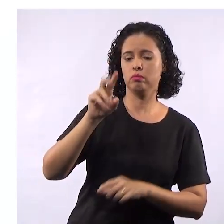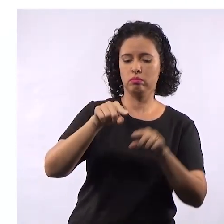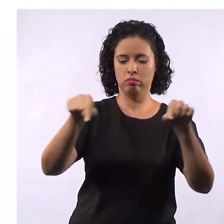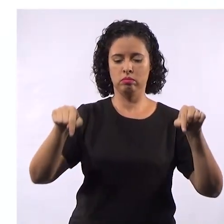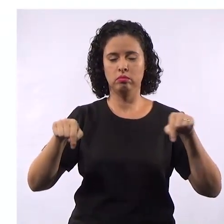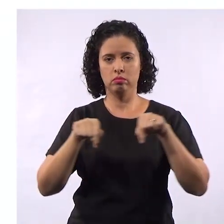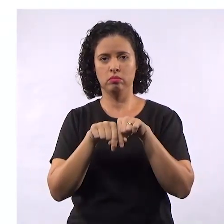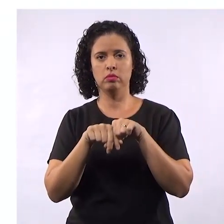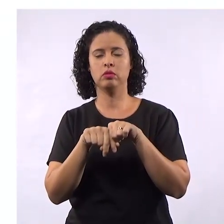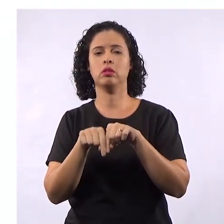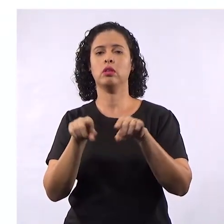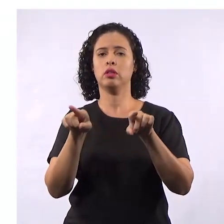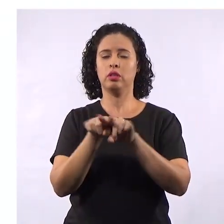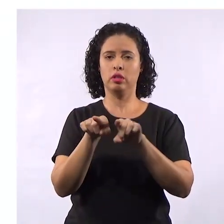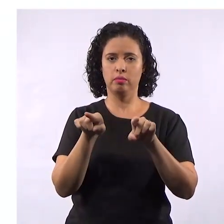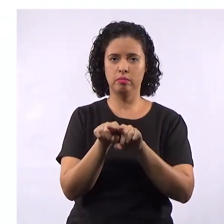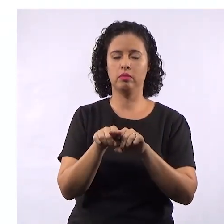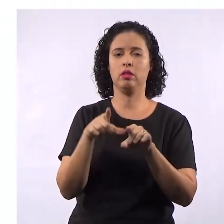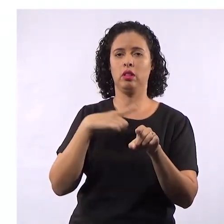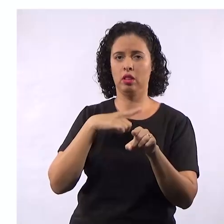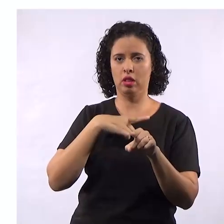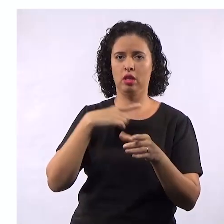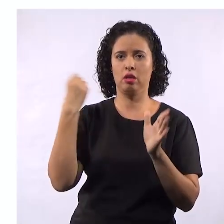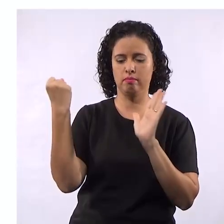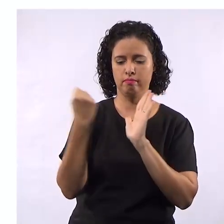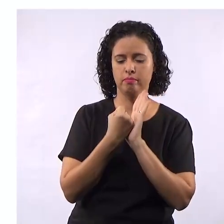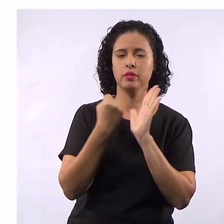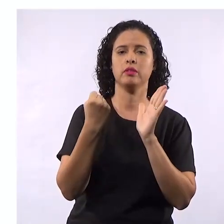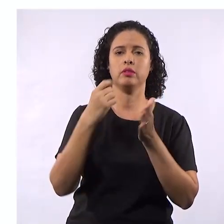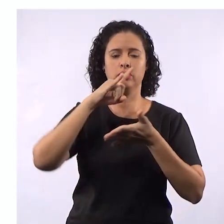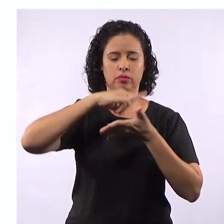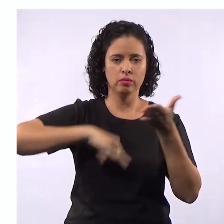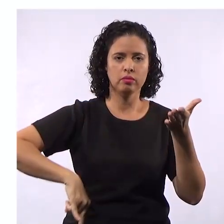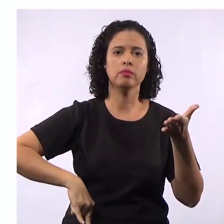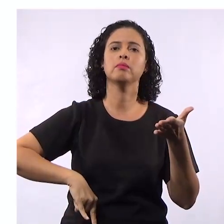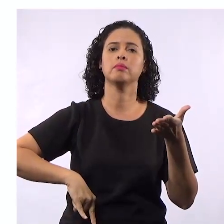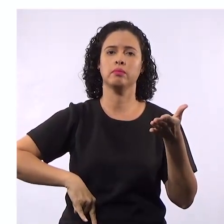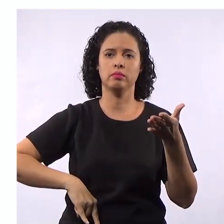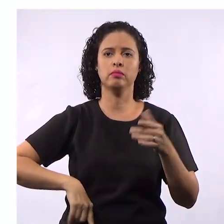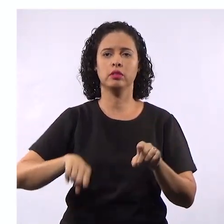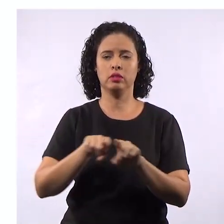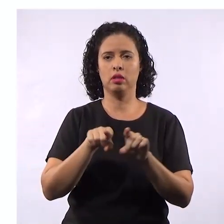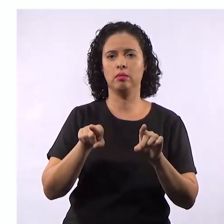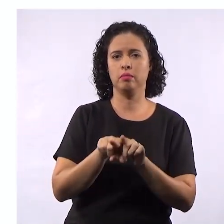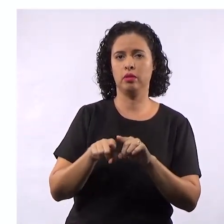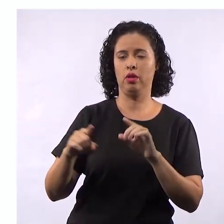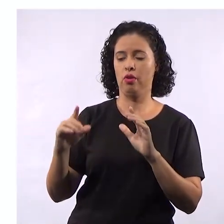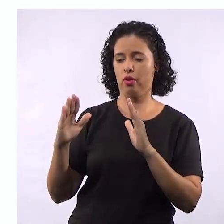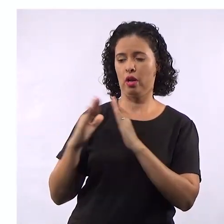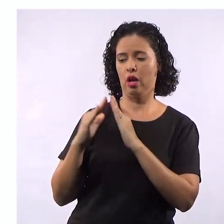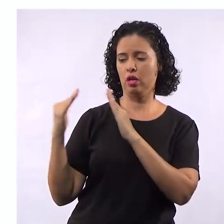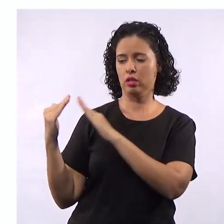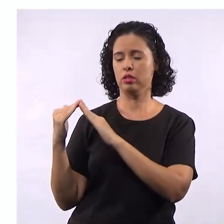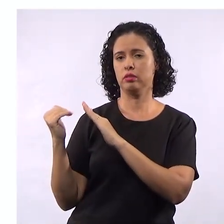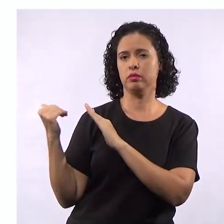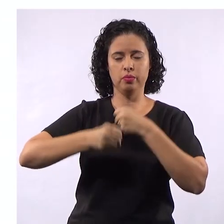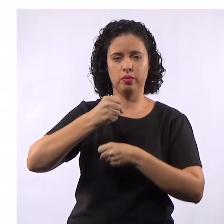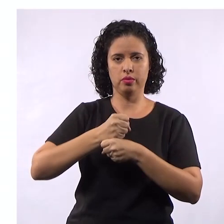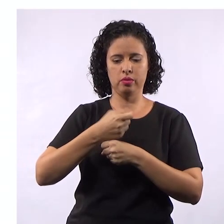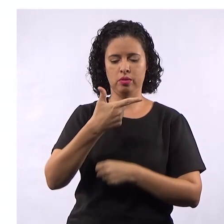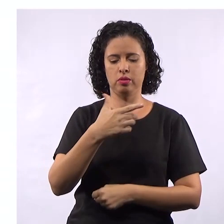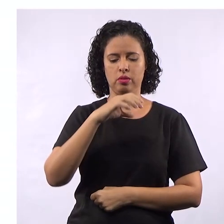É a Constituição do homem comum, é como se fosse, né, a Constituição do direito privado, tá? Assim, o